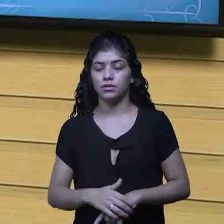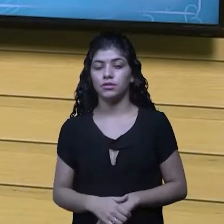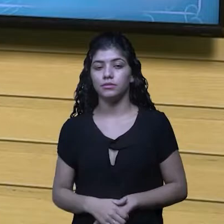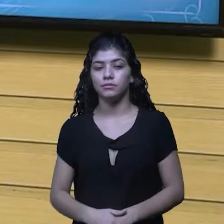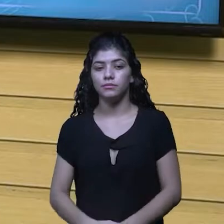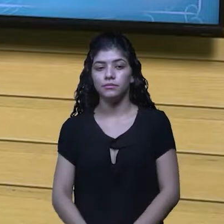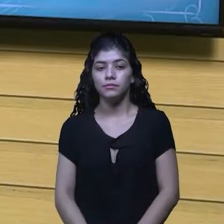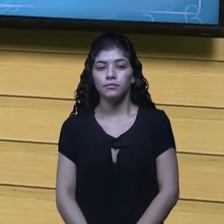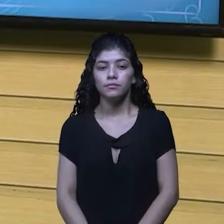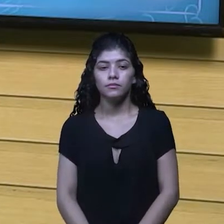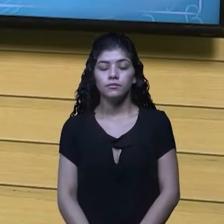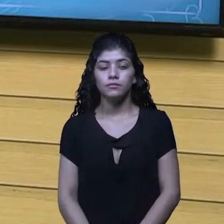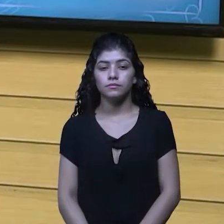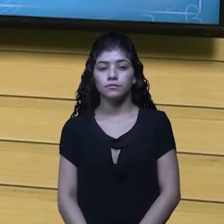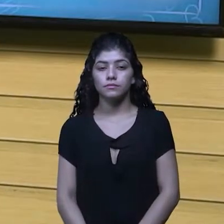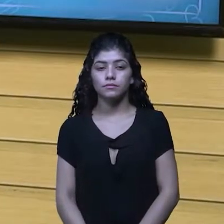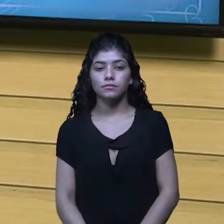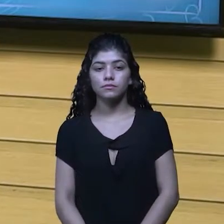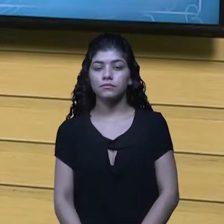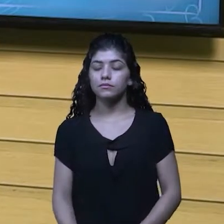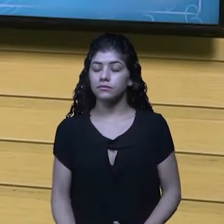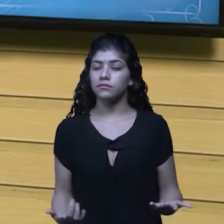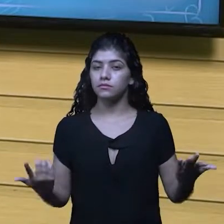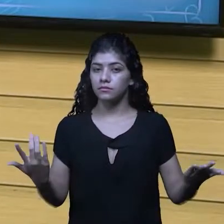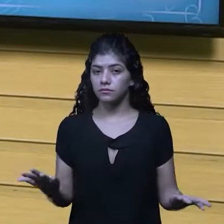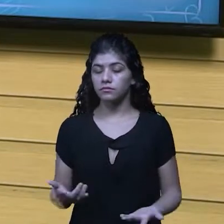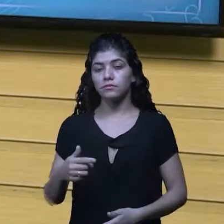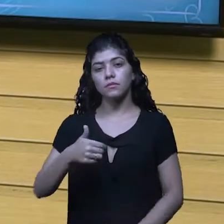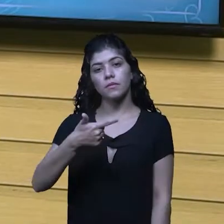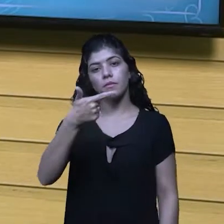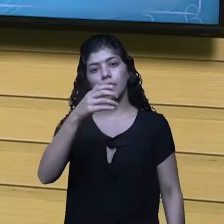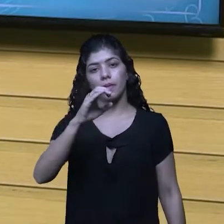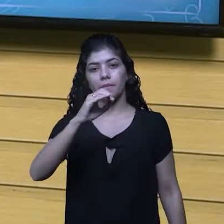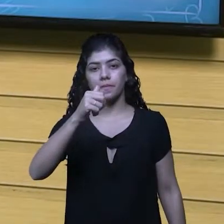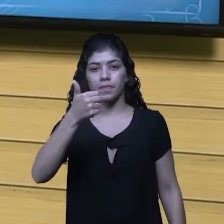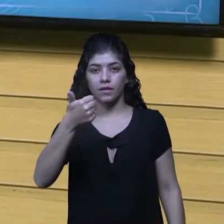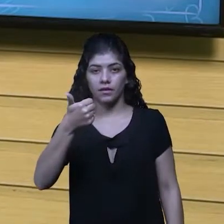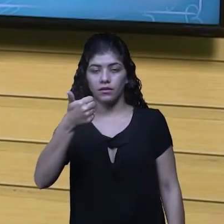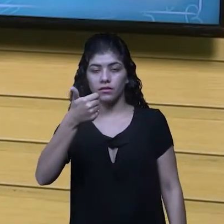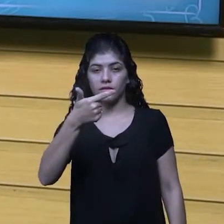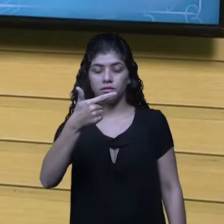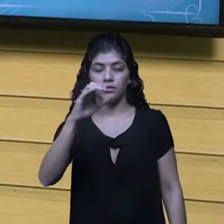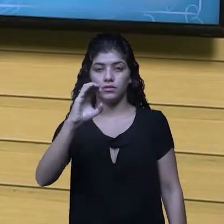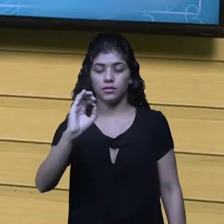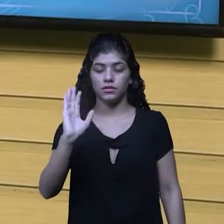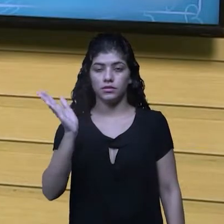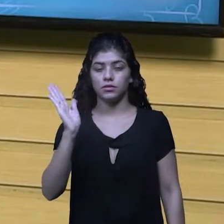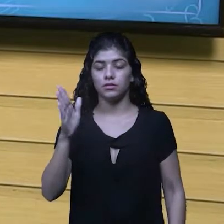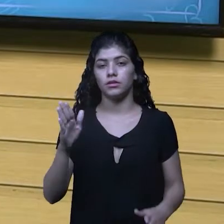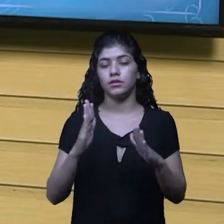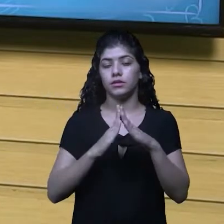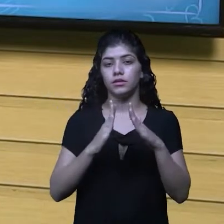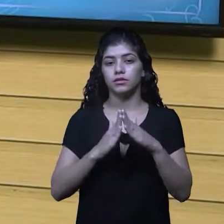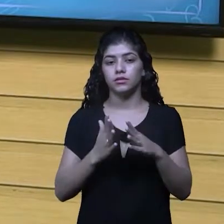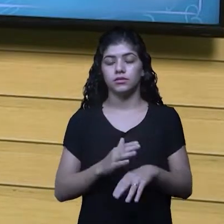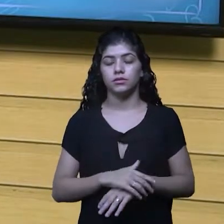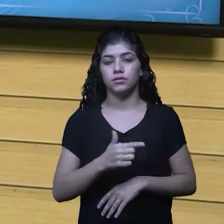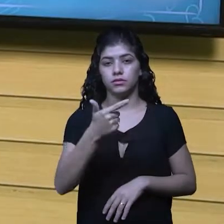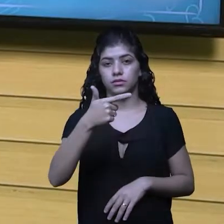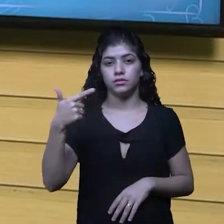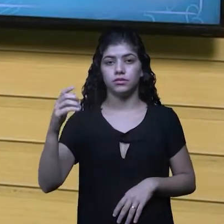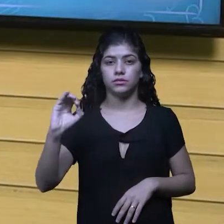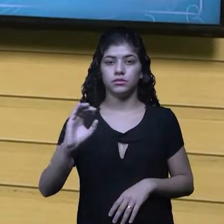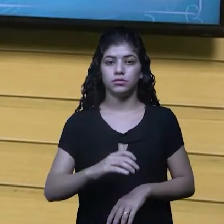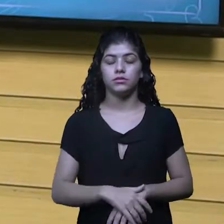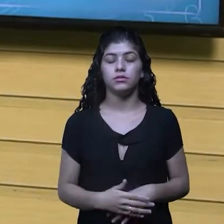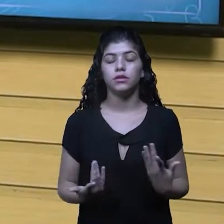de 110 nas casas. Mas para nós aqui é de 220 volts nas tomadas residenciais.